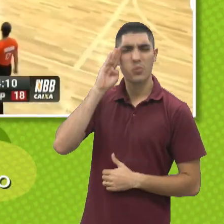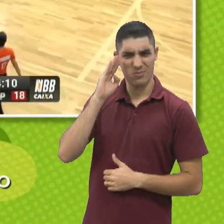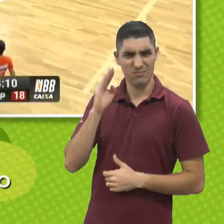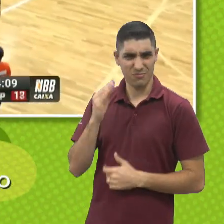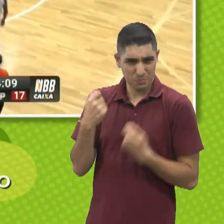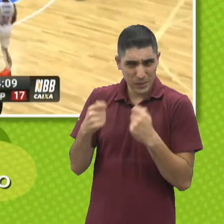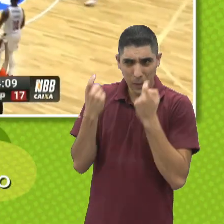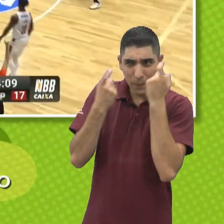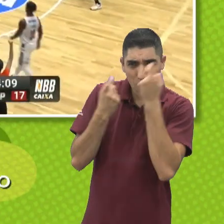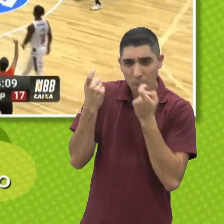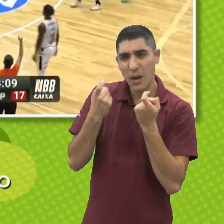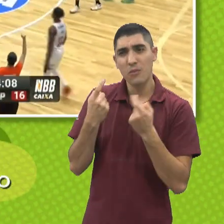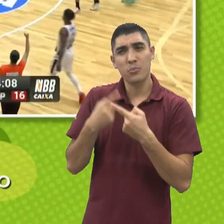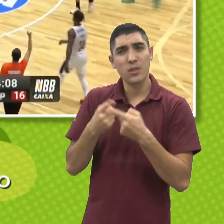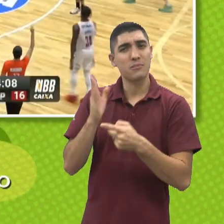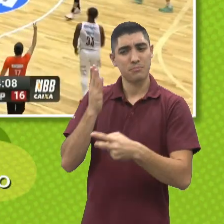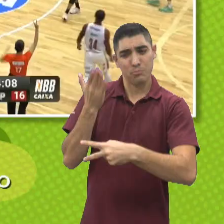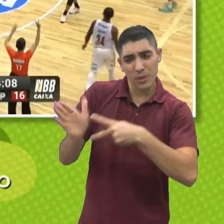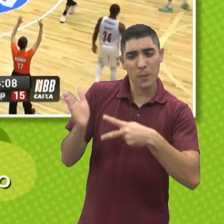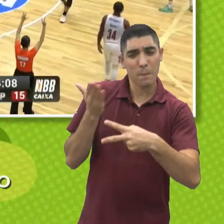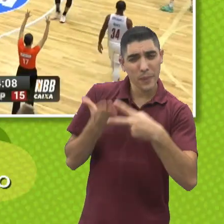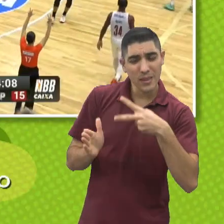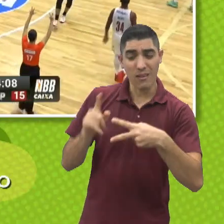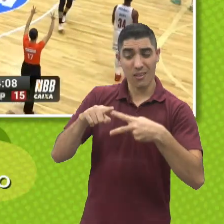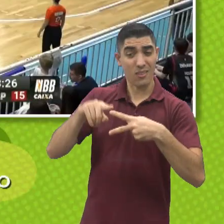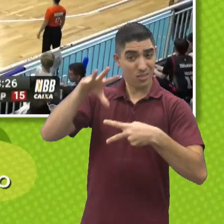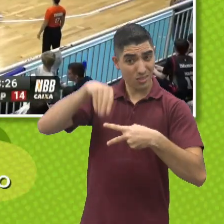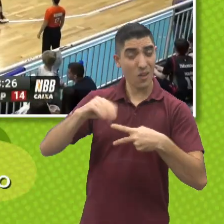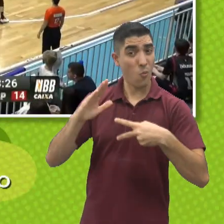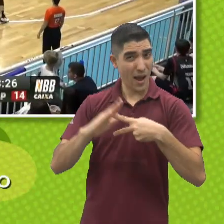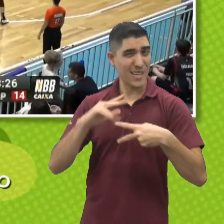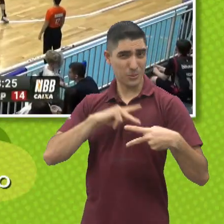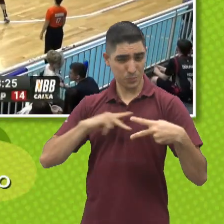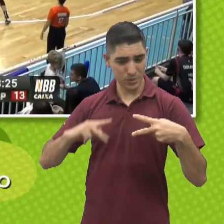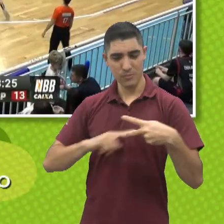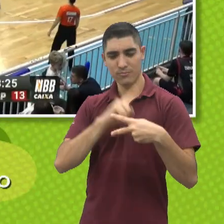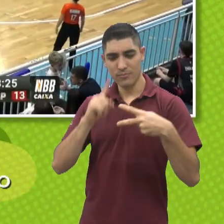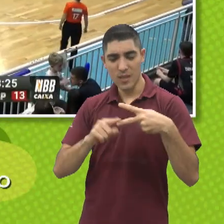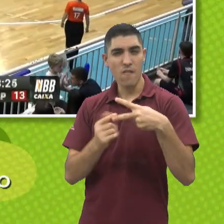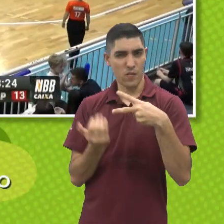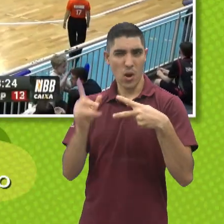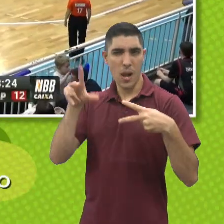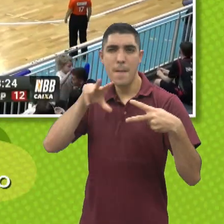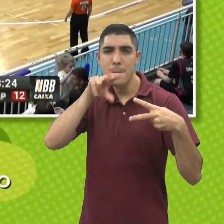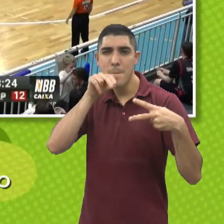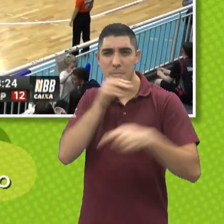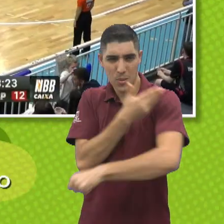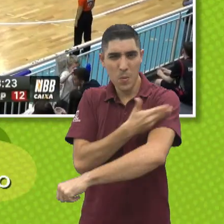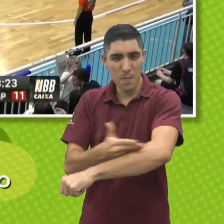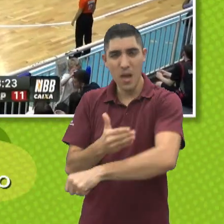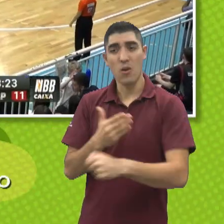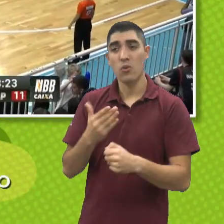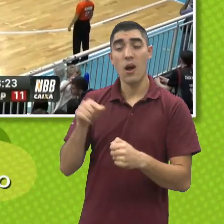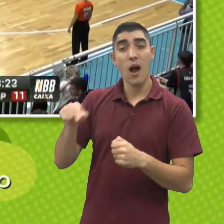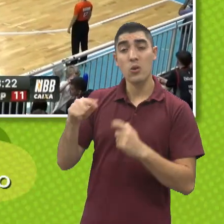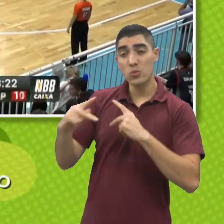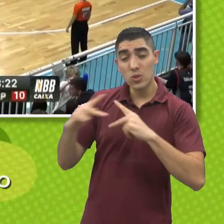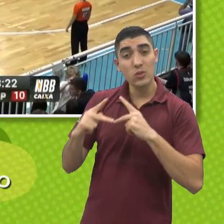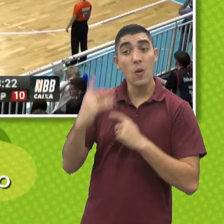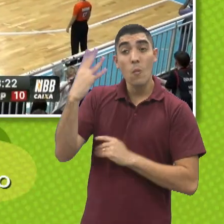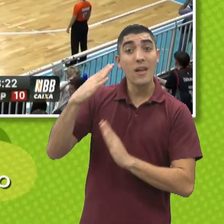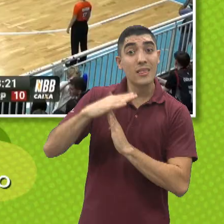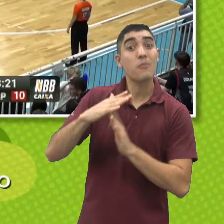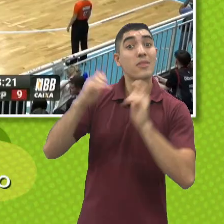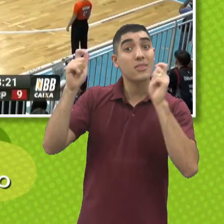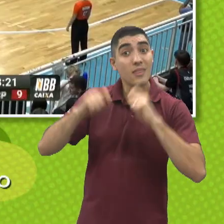contra o Pinheiros, e essa de ontem também podemos dizer que foi amarga devido às circunstâncias finais ali no último quarto, onde o São José vencia por